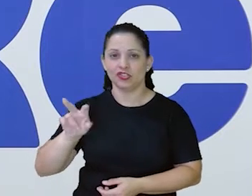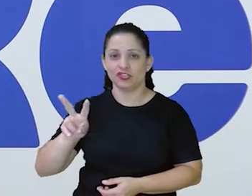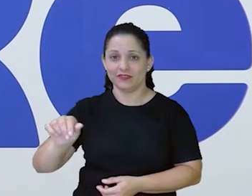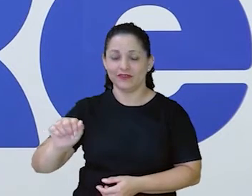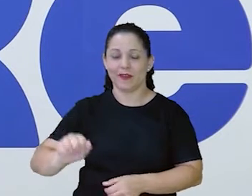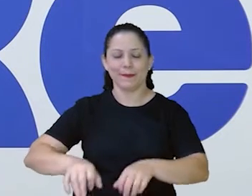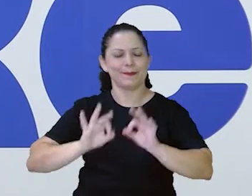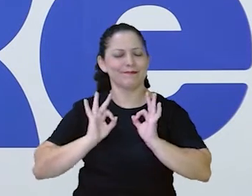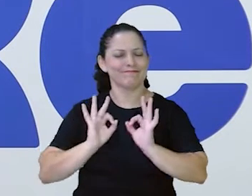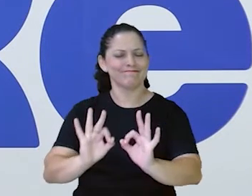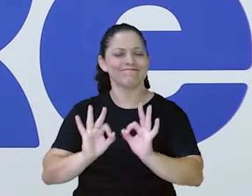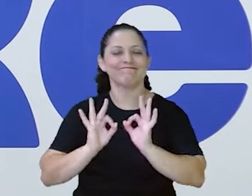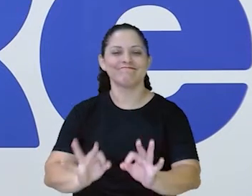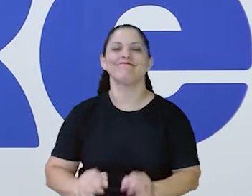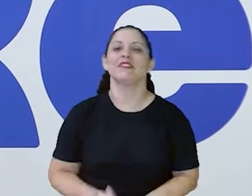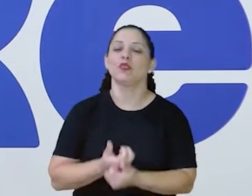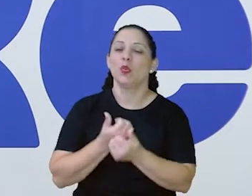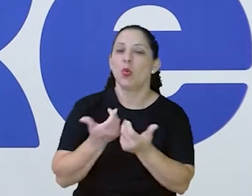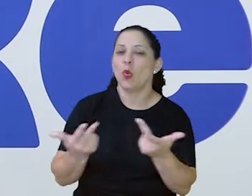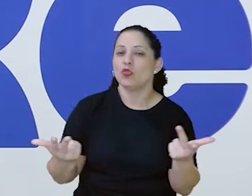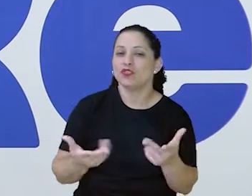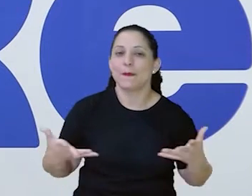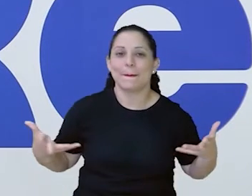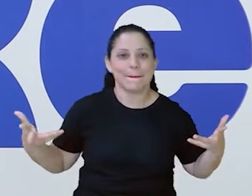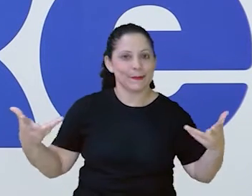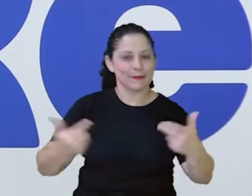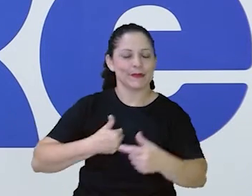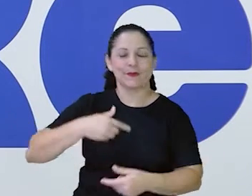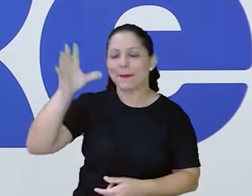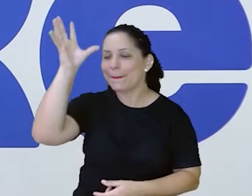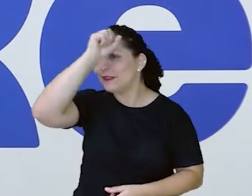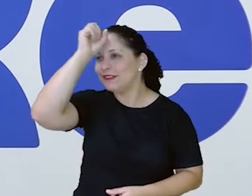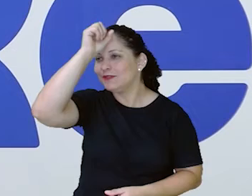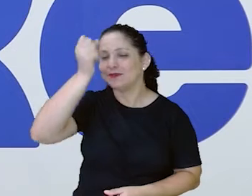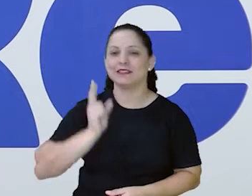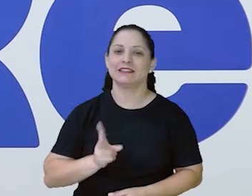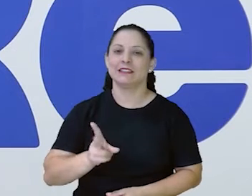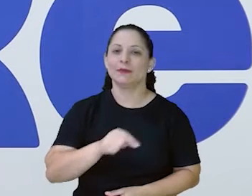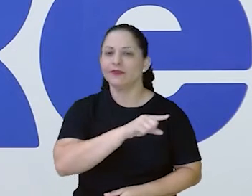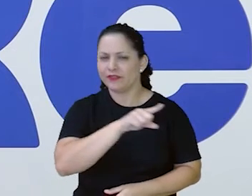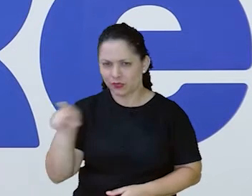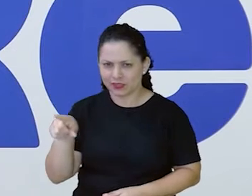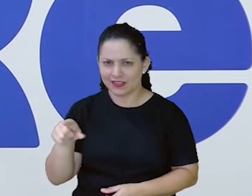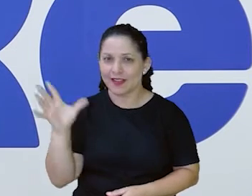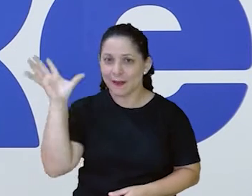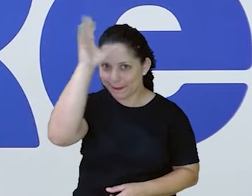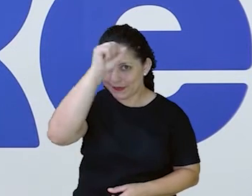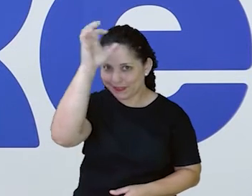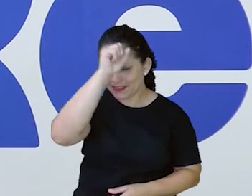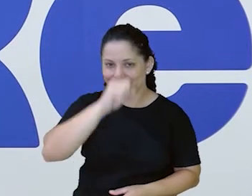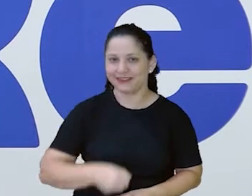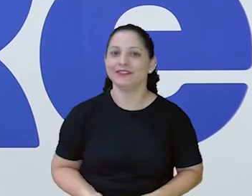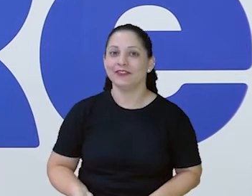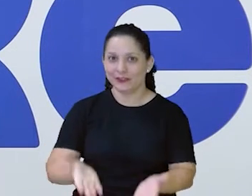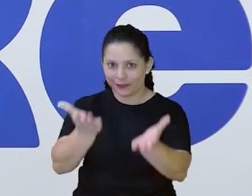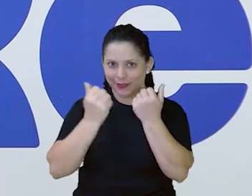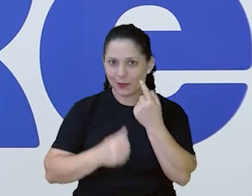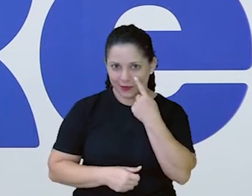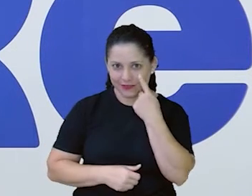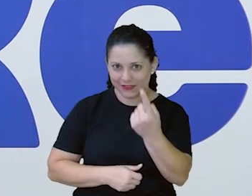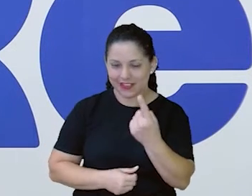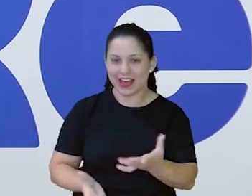trazem muitas coisas interessantes. Eu sempre aprendo coisa nova. E você aprende também? Vamos ficar a